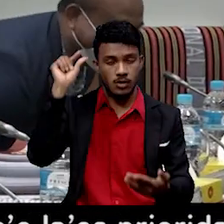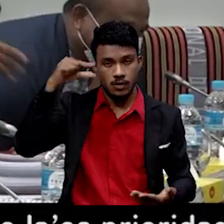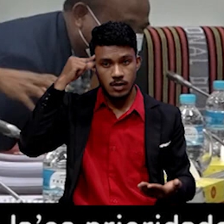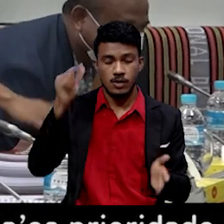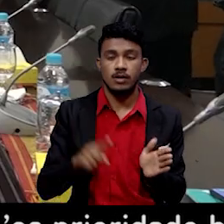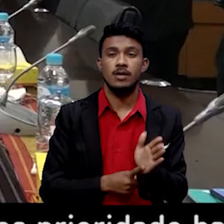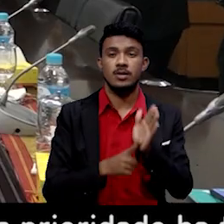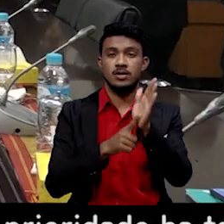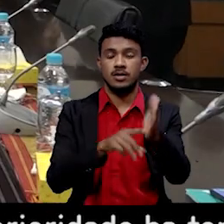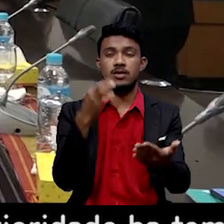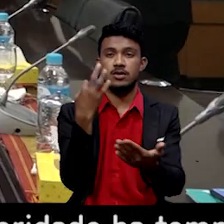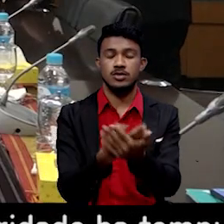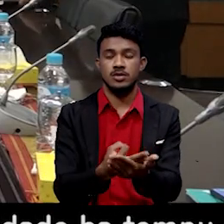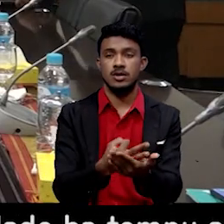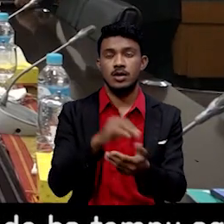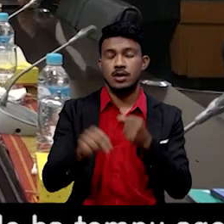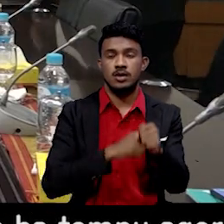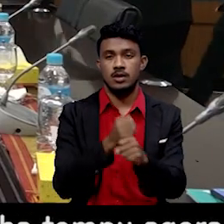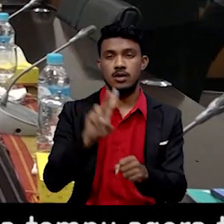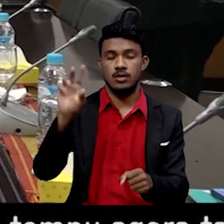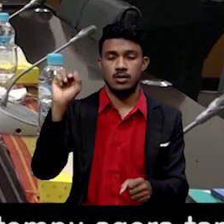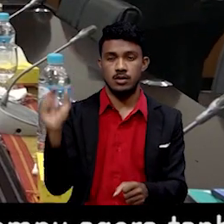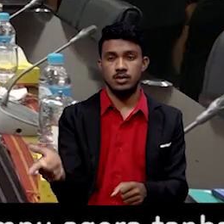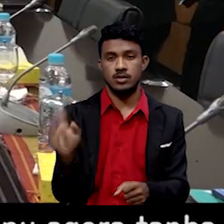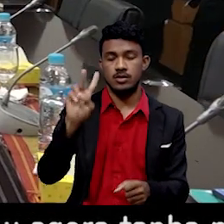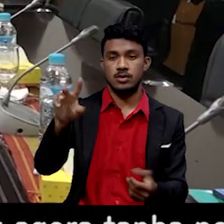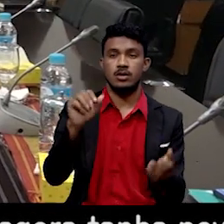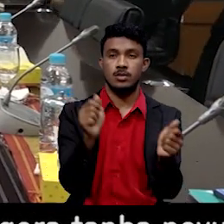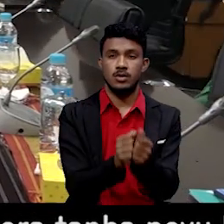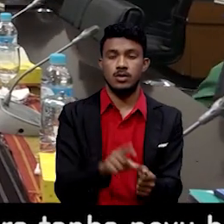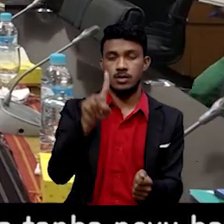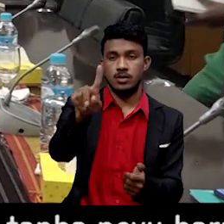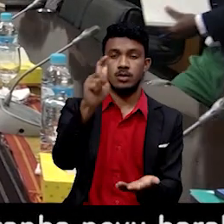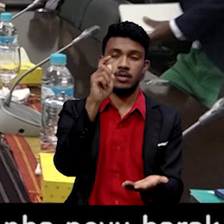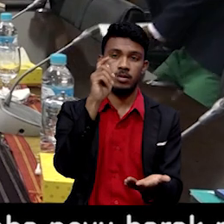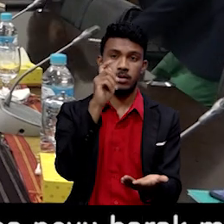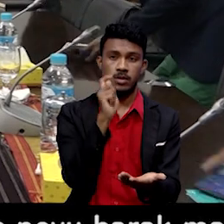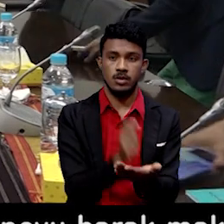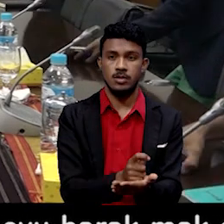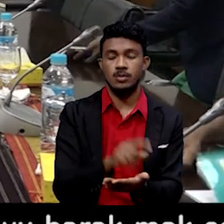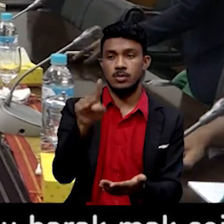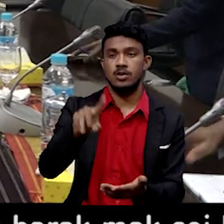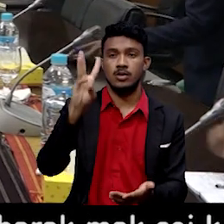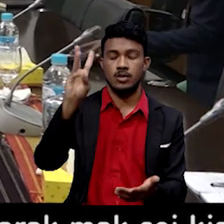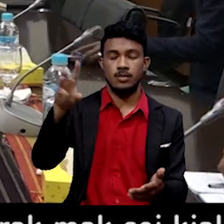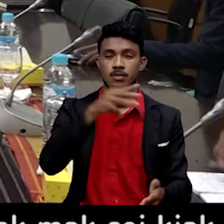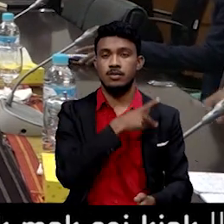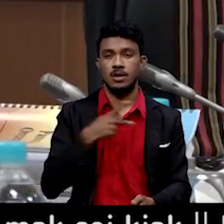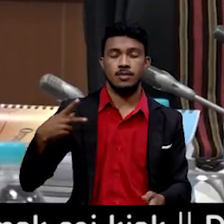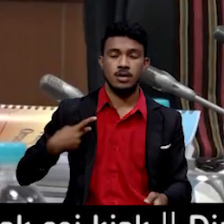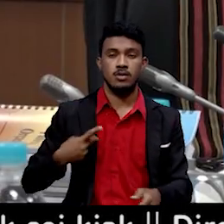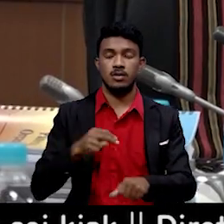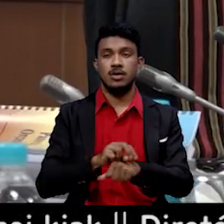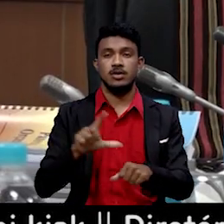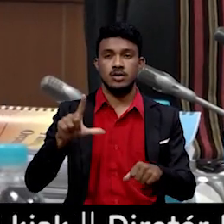orçamento geral estado tinan rio em rua, rua no Lourdes em rua, o montante bilhão e de ponto nem, mas parlamento nacional ato discute no